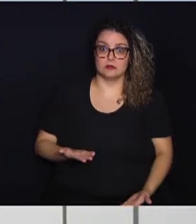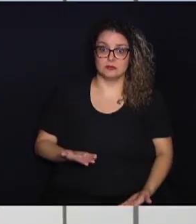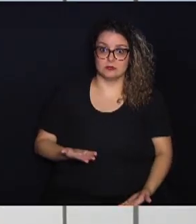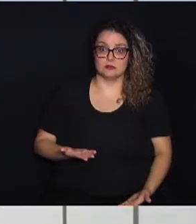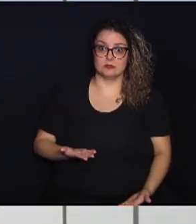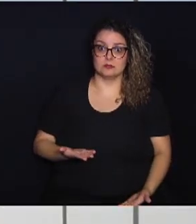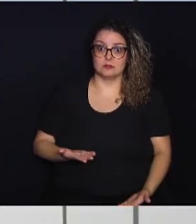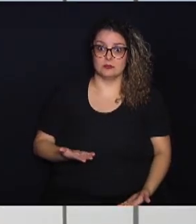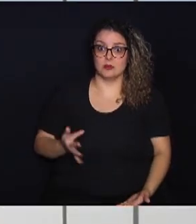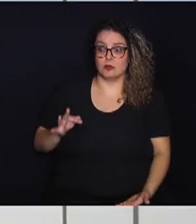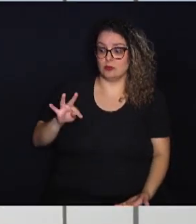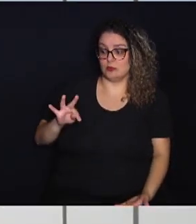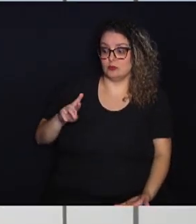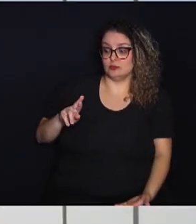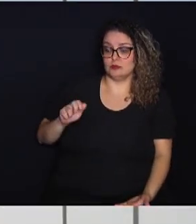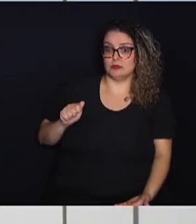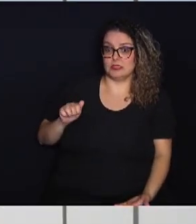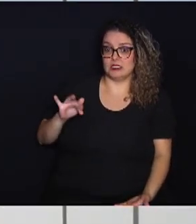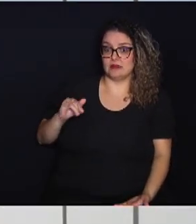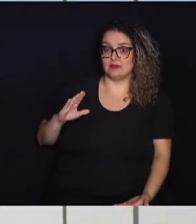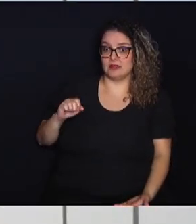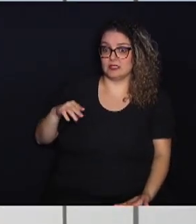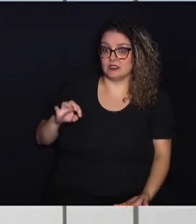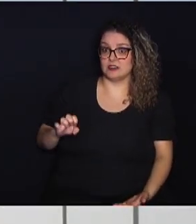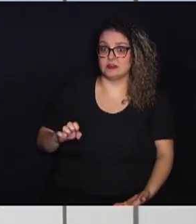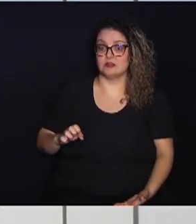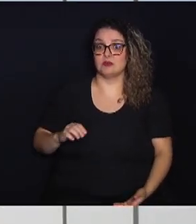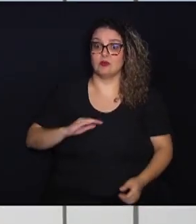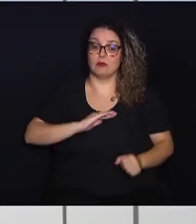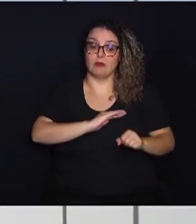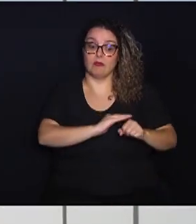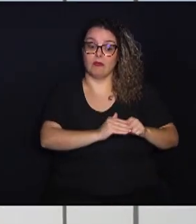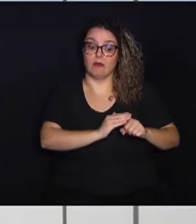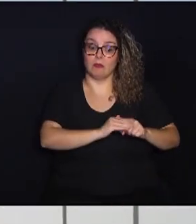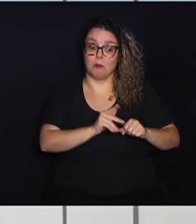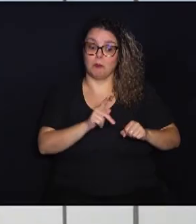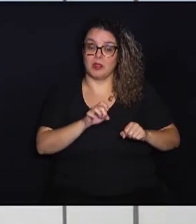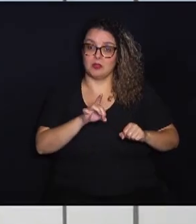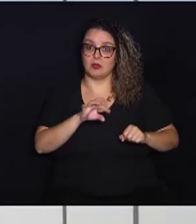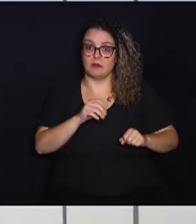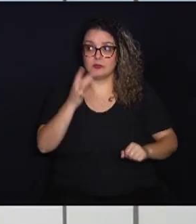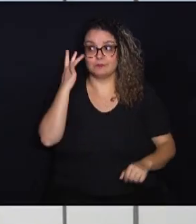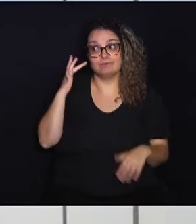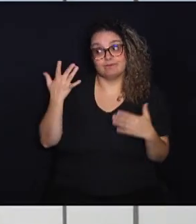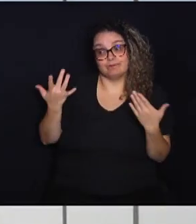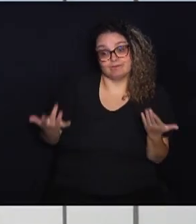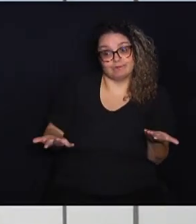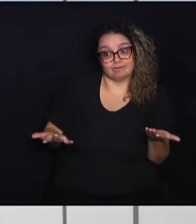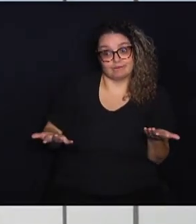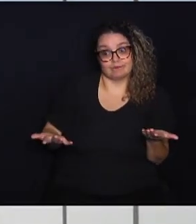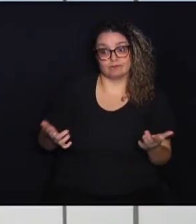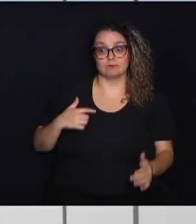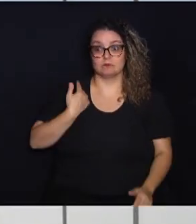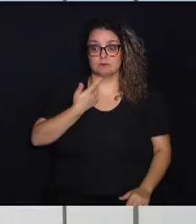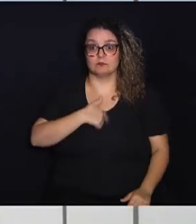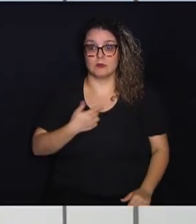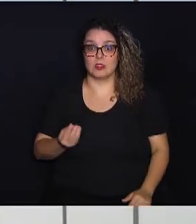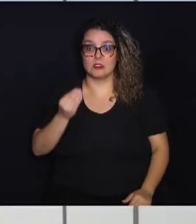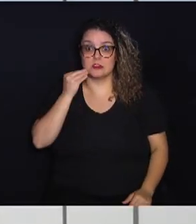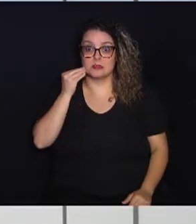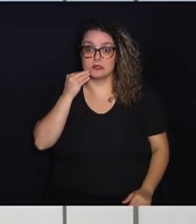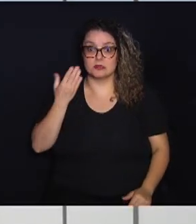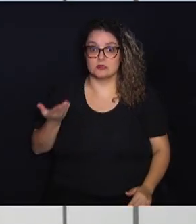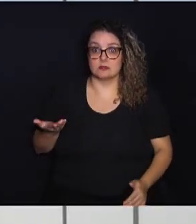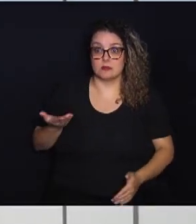com um traficante, com um bandido, com um pedófilo, a gente não sabe, né? A gente mesmo, se for tentar interferir